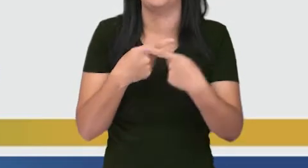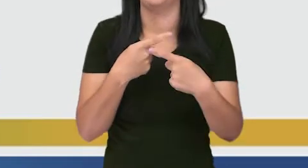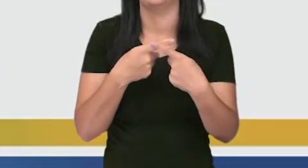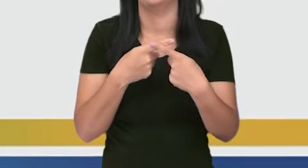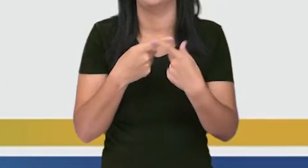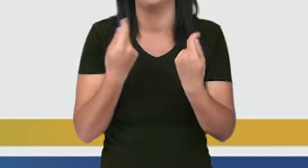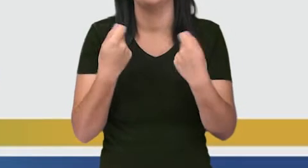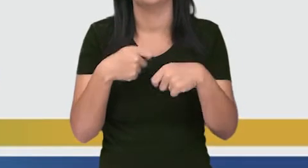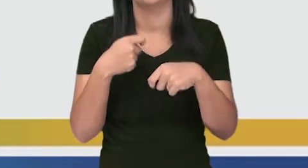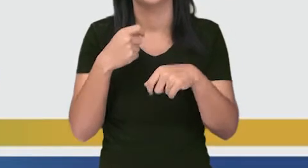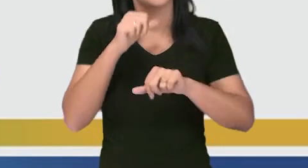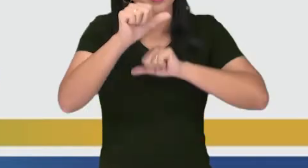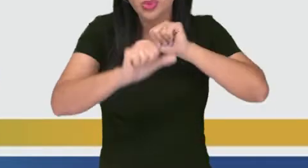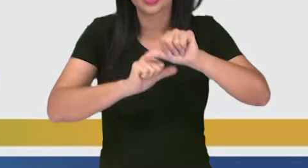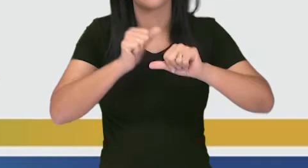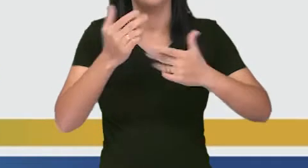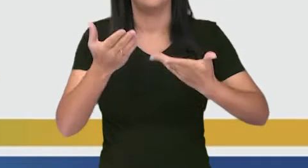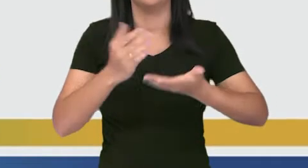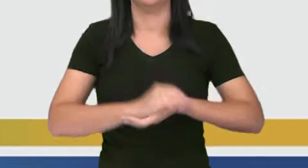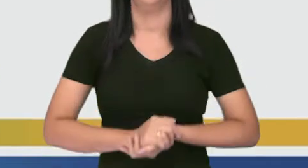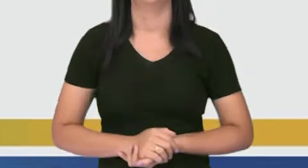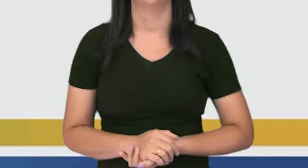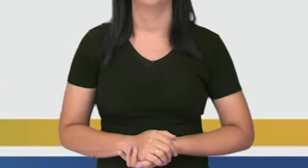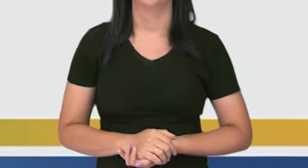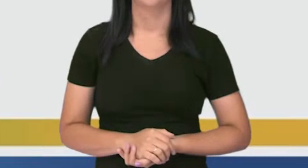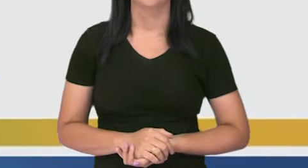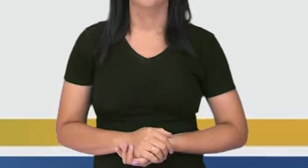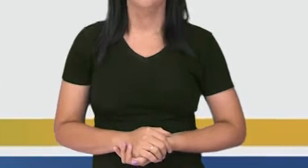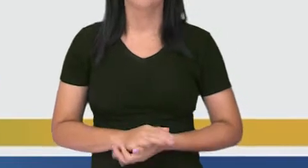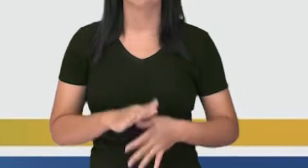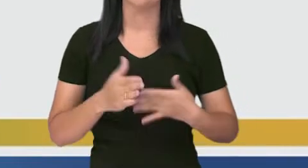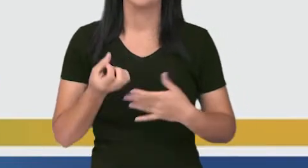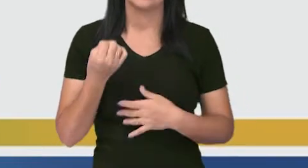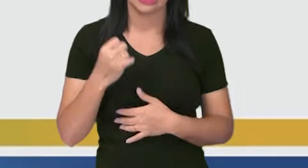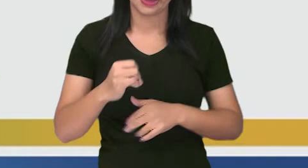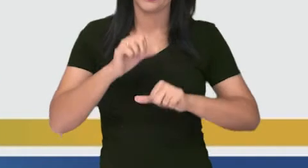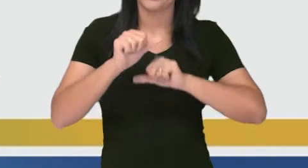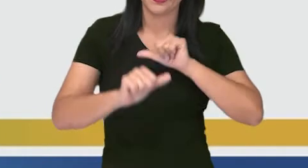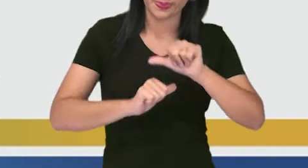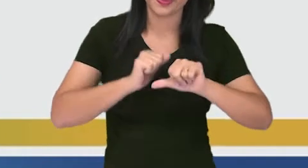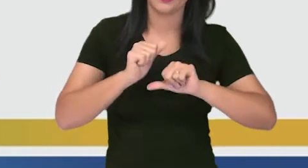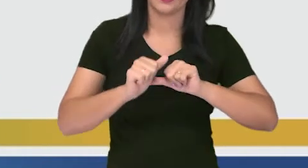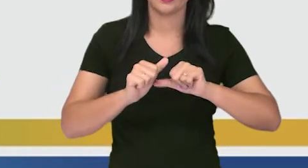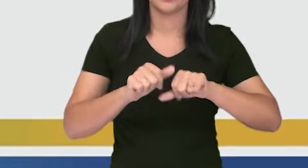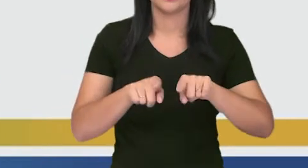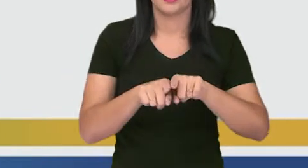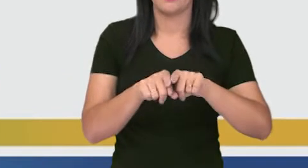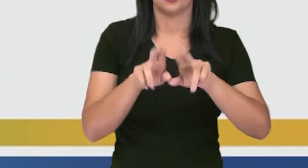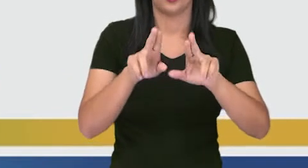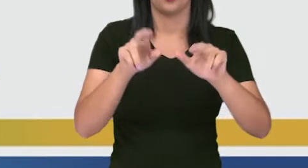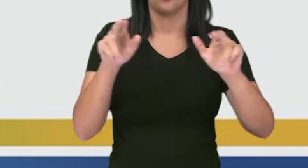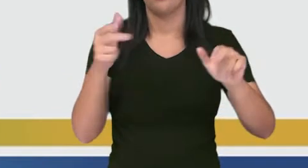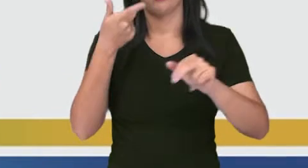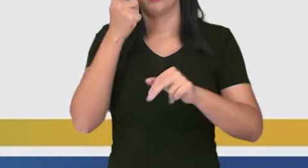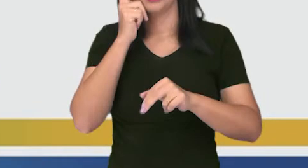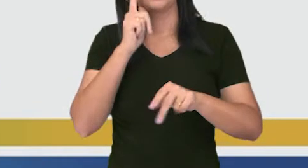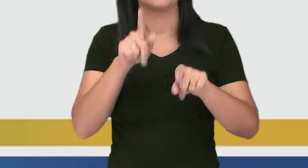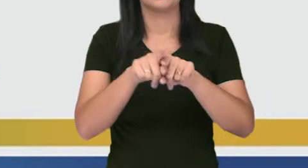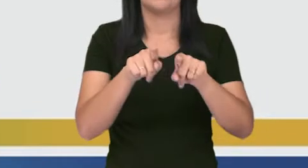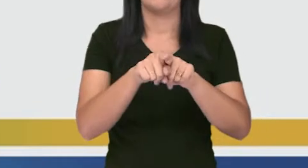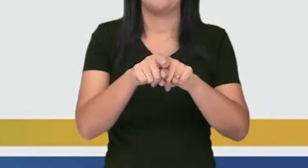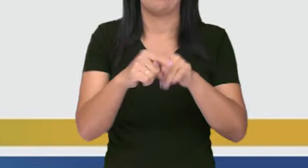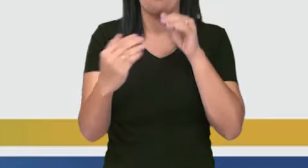eles podem ter alterações entendo alterações nunca vai conseguir bater